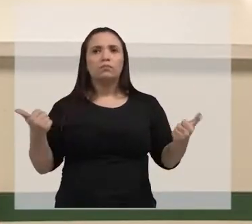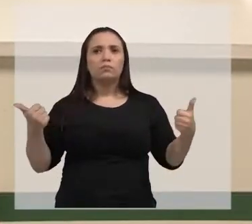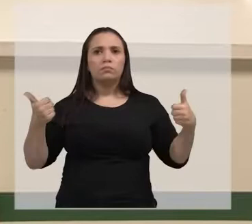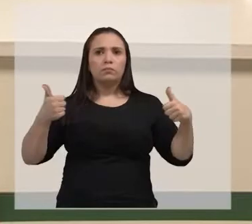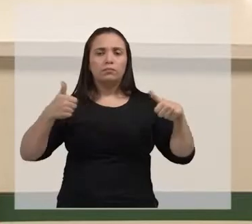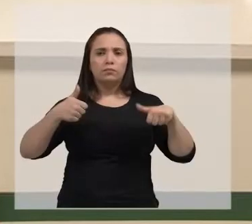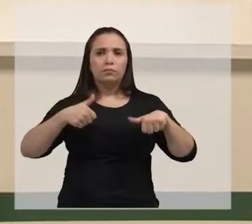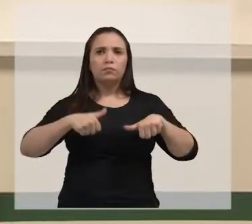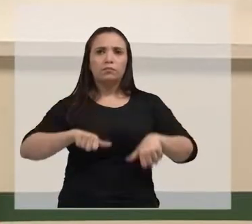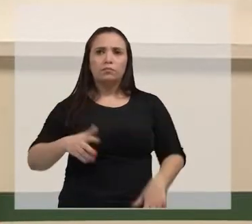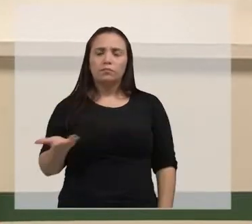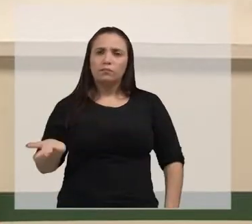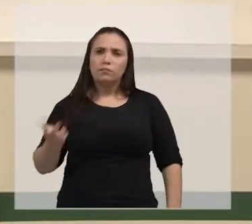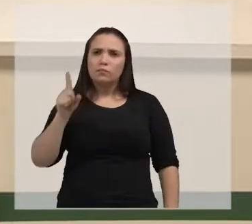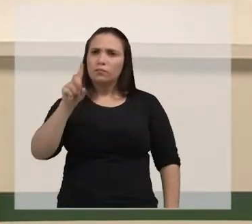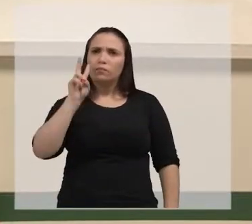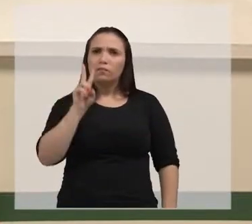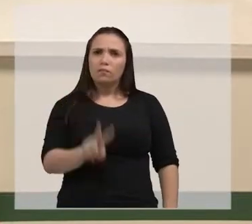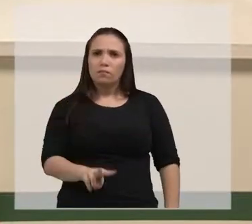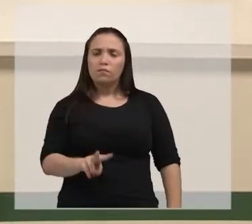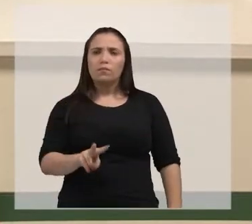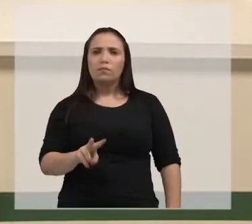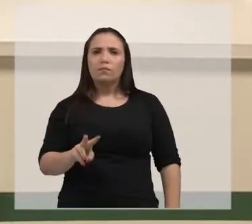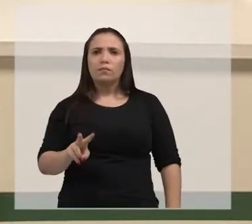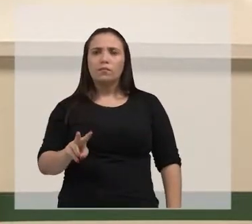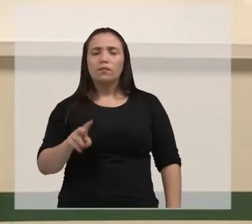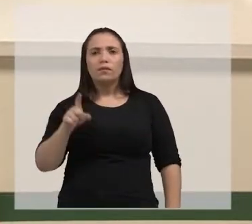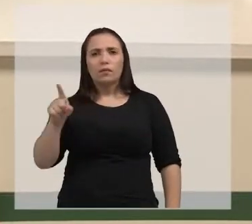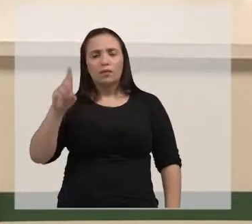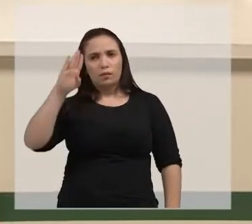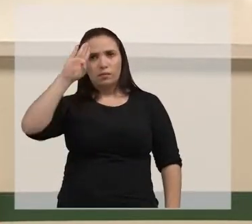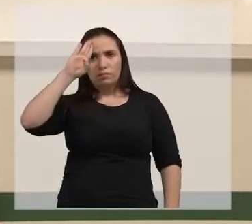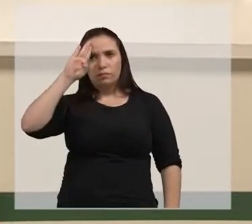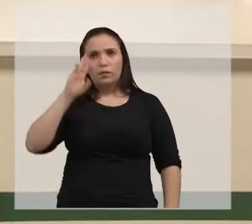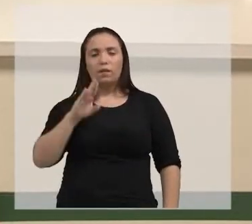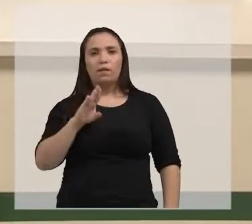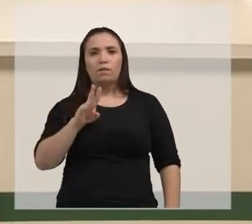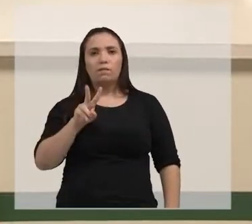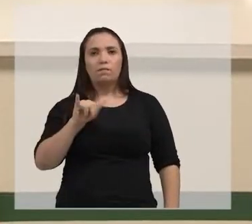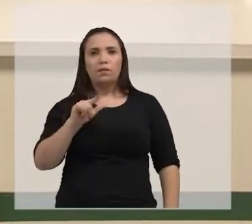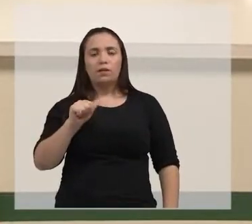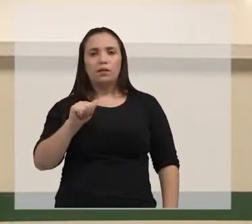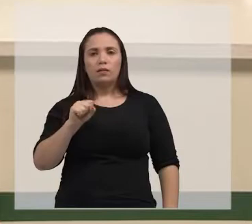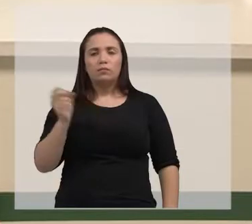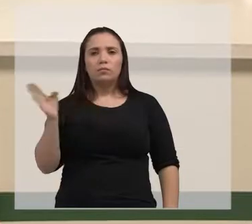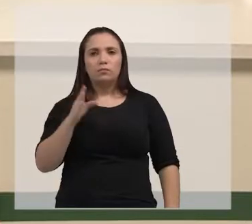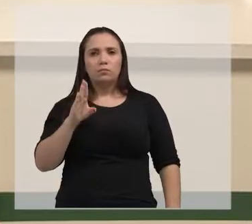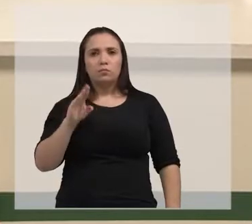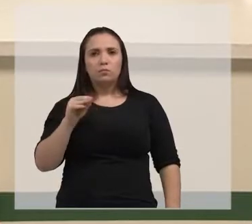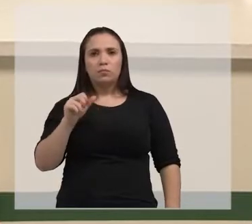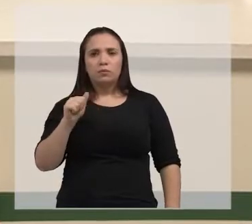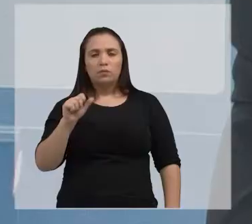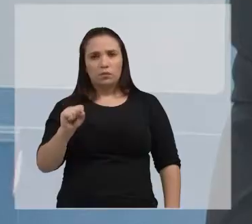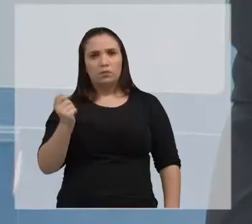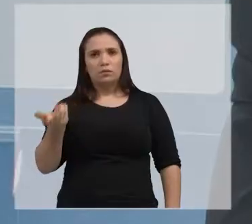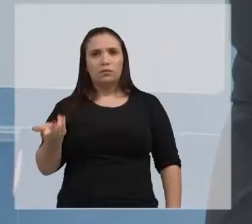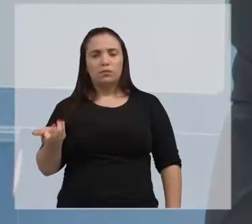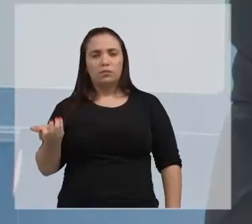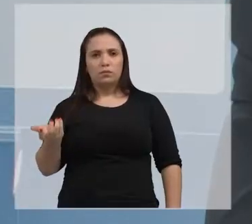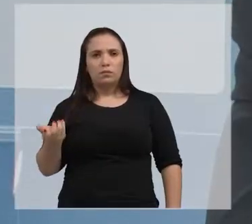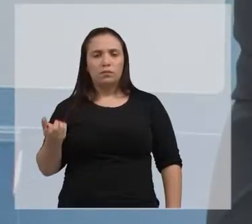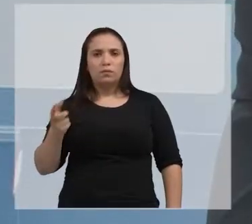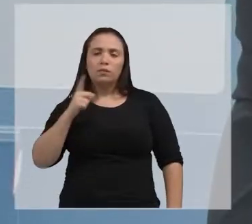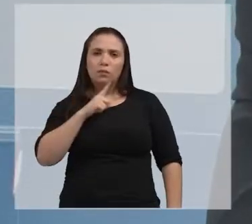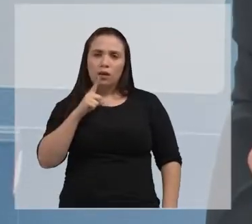piorando. Você viu a declaração do general Vilas Boas, cara? Às vésperas de um julgamento. Nós